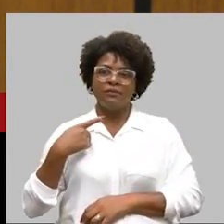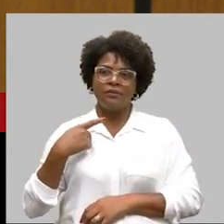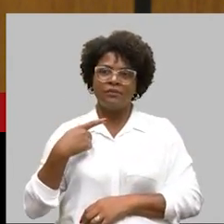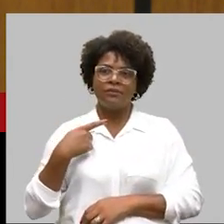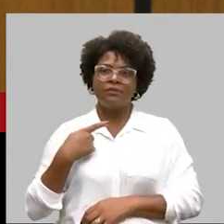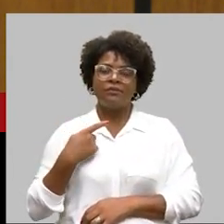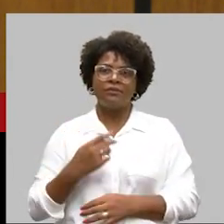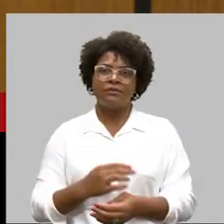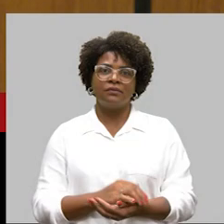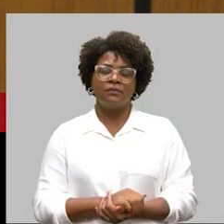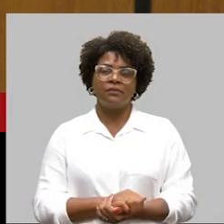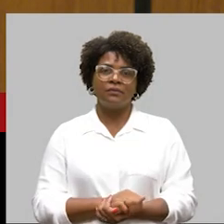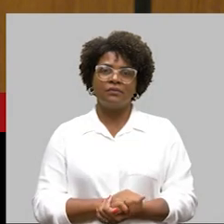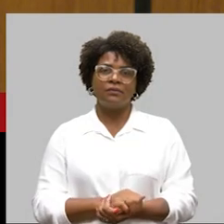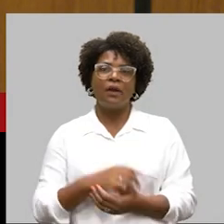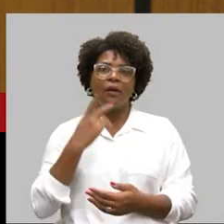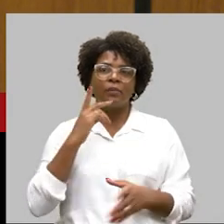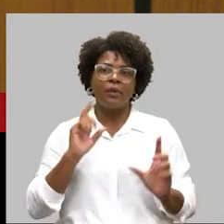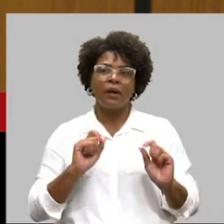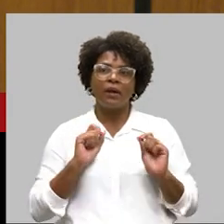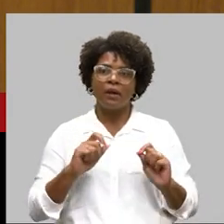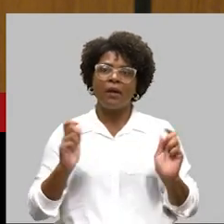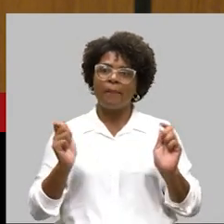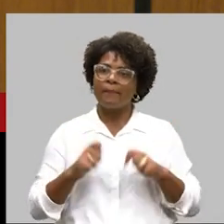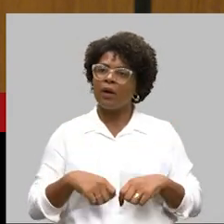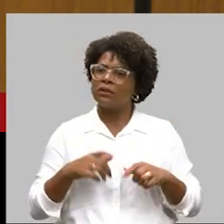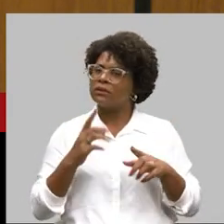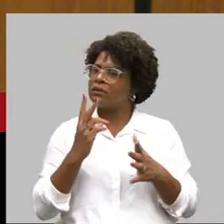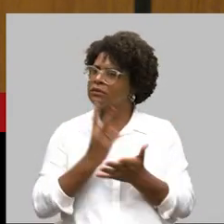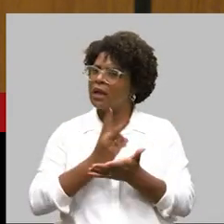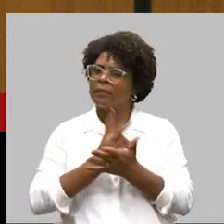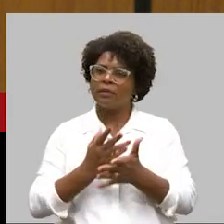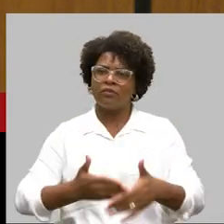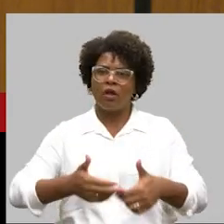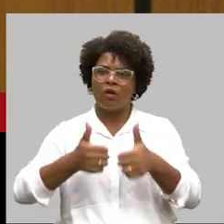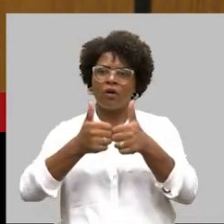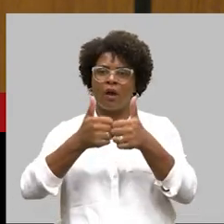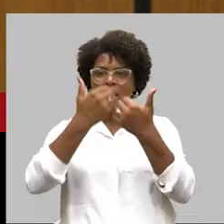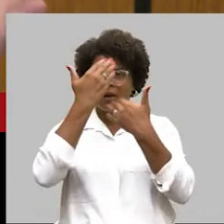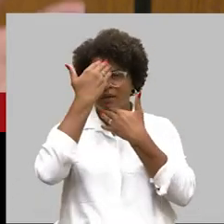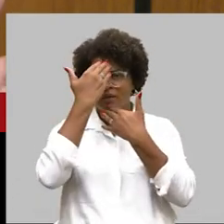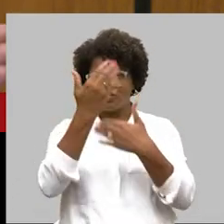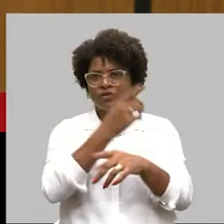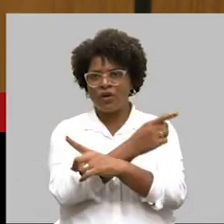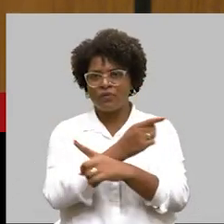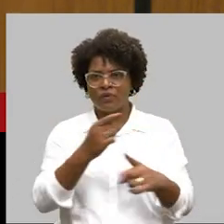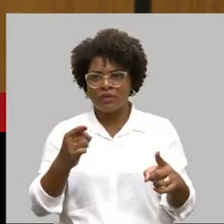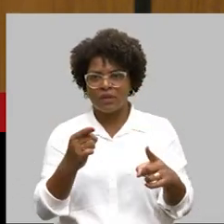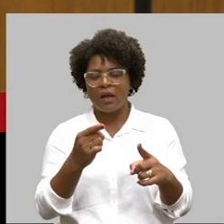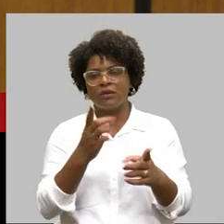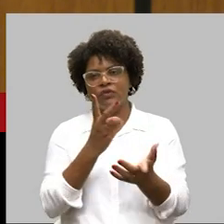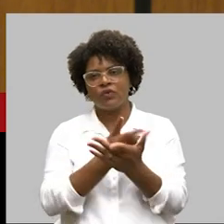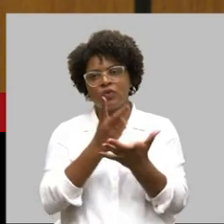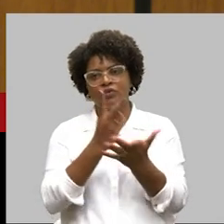eh para que a gente possa sempre estar aprimorando então gratidão a cada um de vocês sigamos né nessa luta